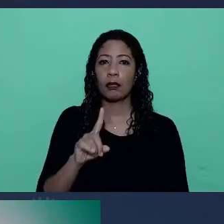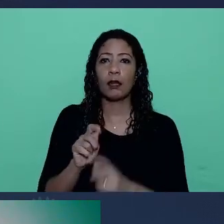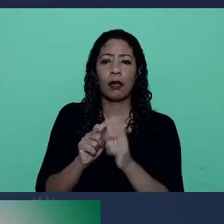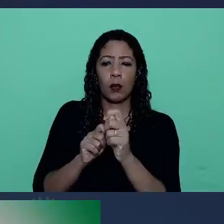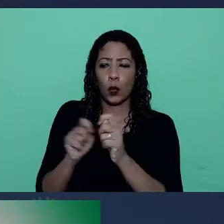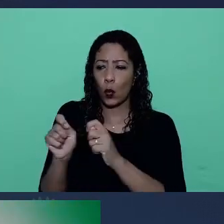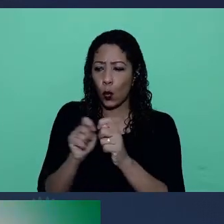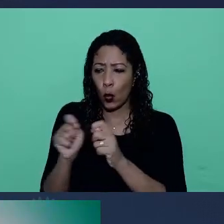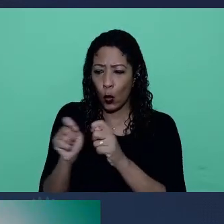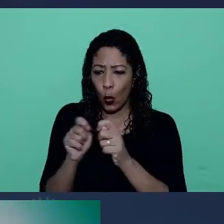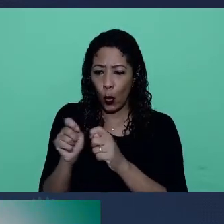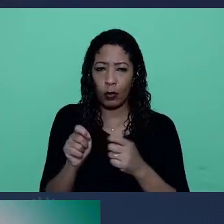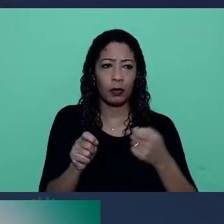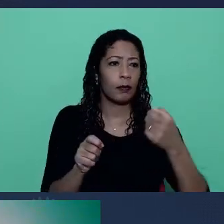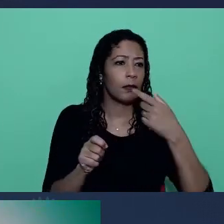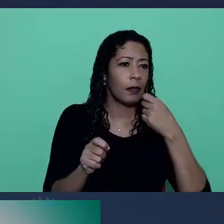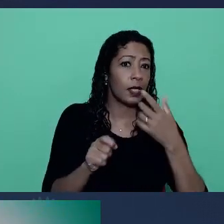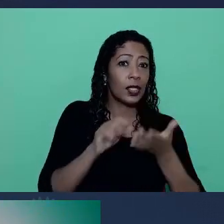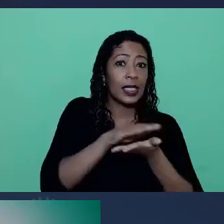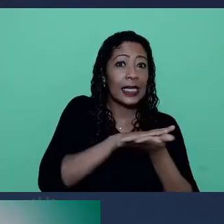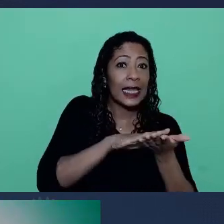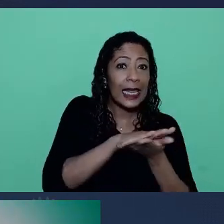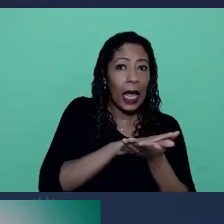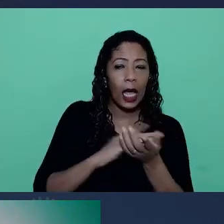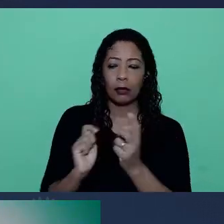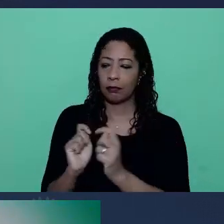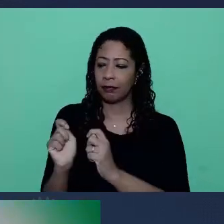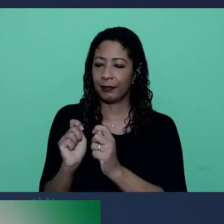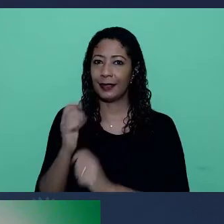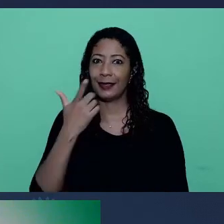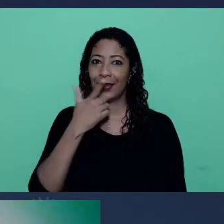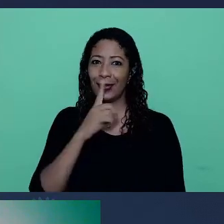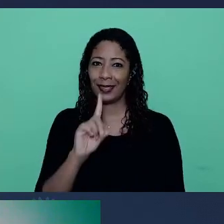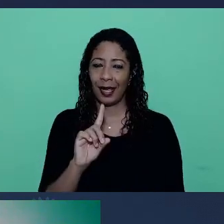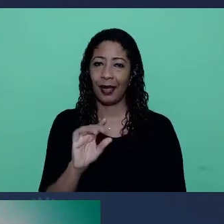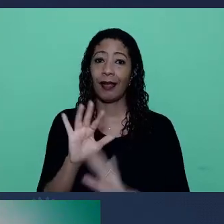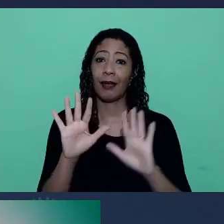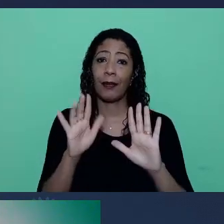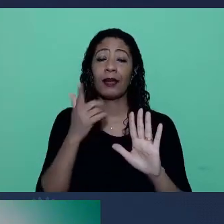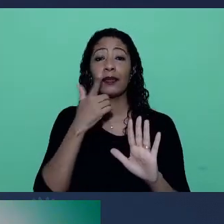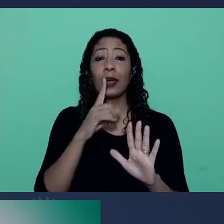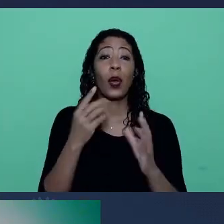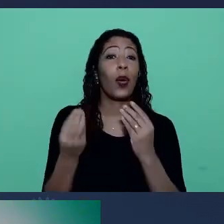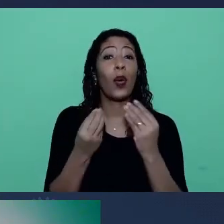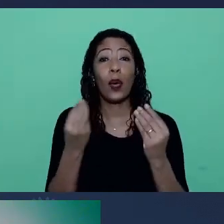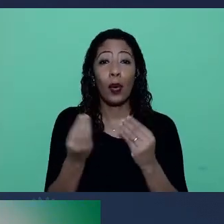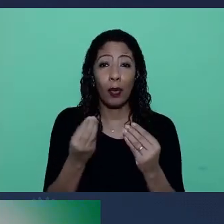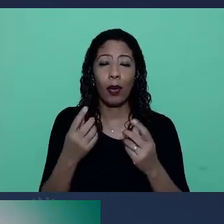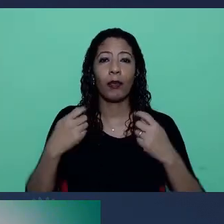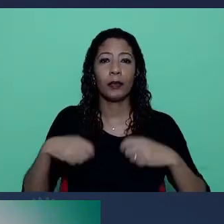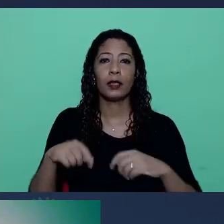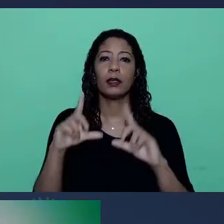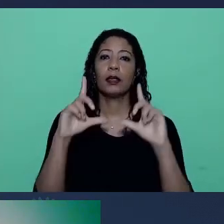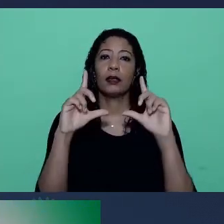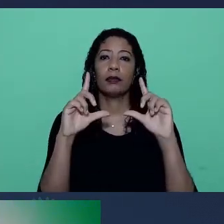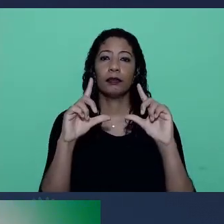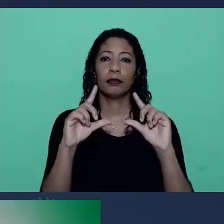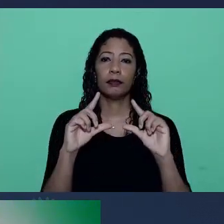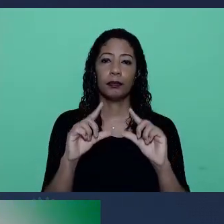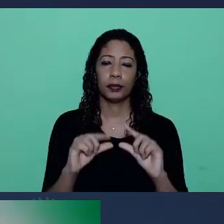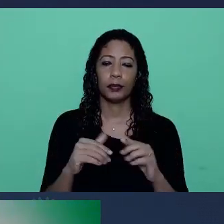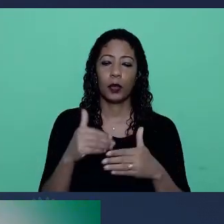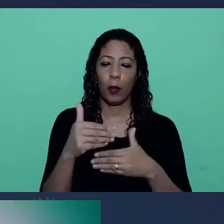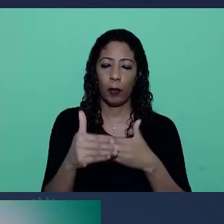sem medicamento nenhum. Mas, para isso, você deve ir retirando aos poucos. Quer dizer, você introduz